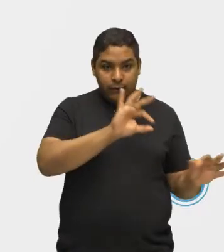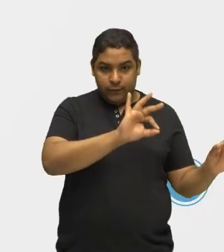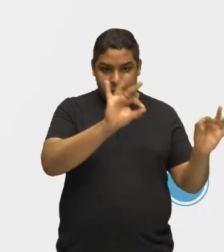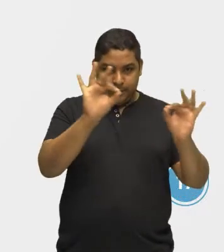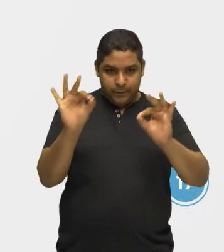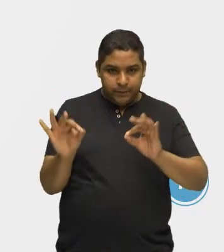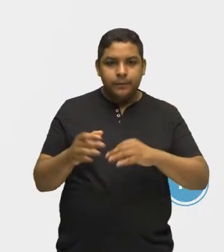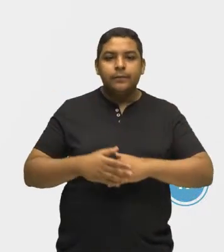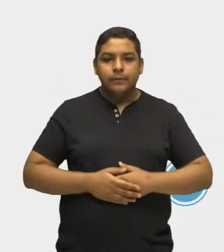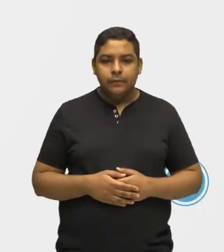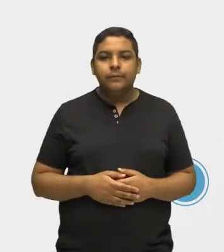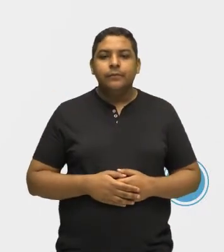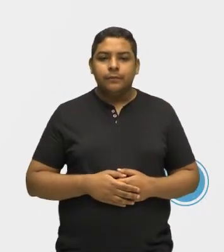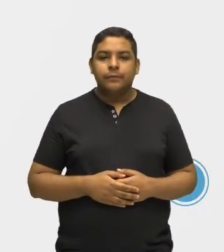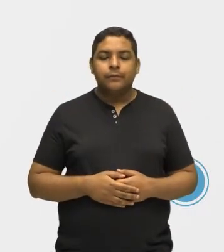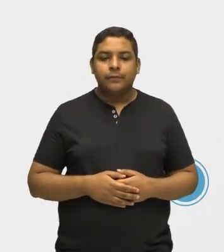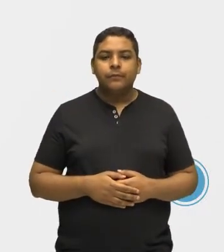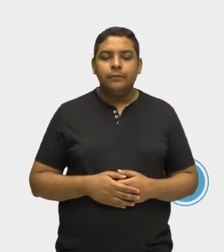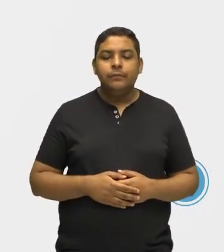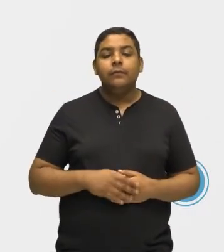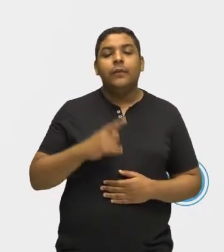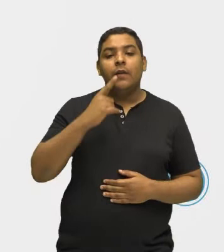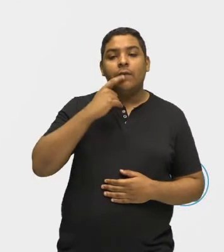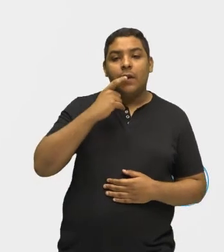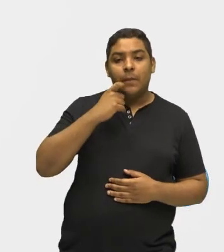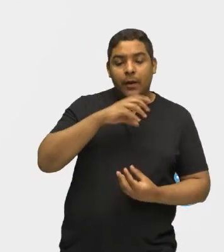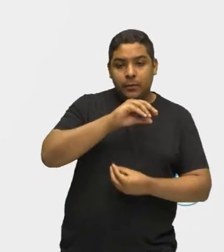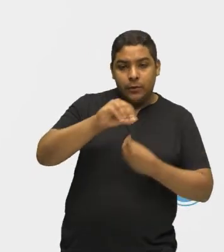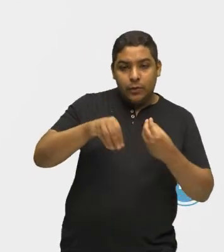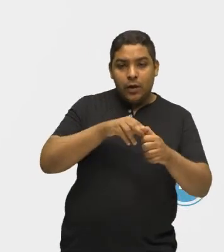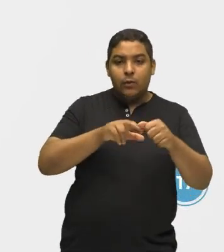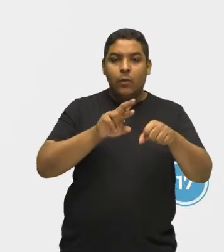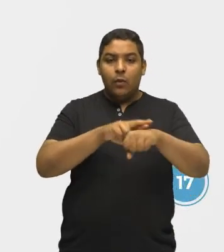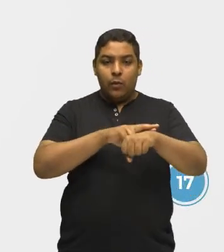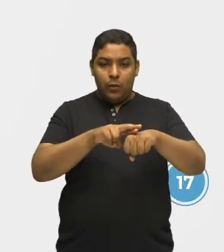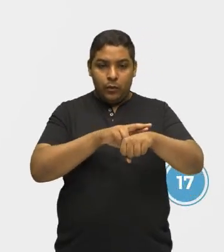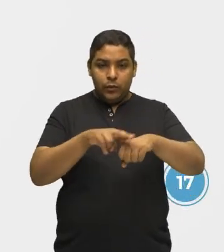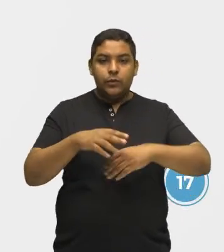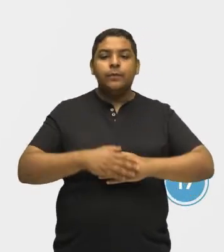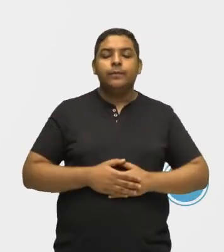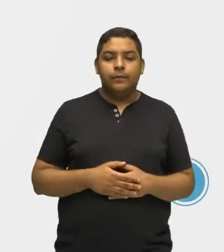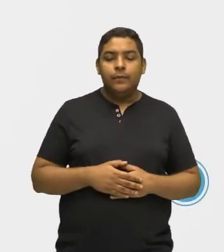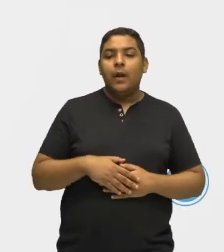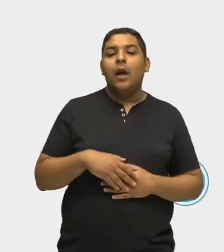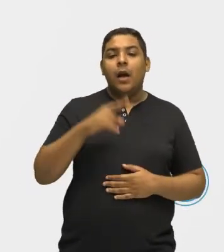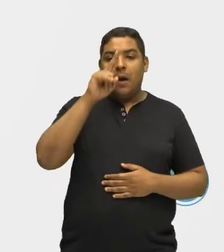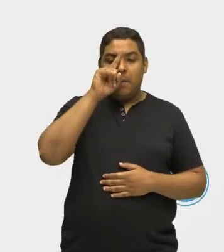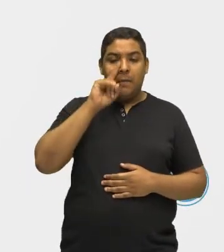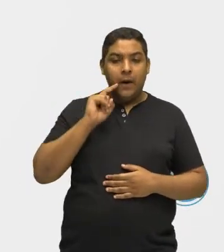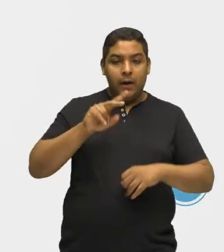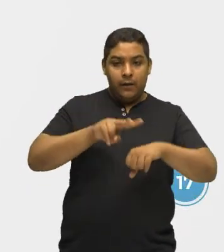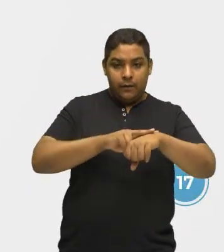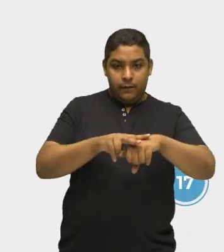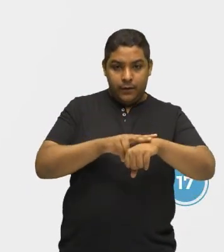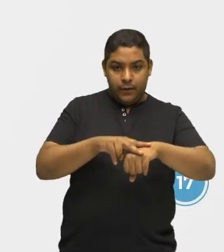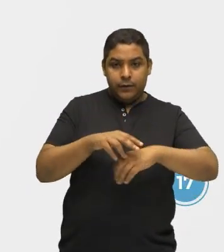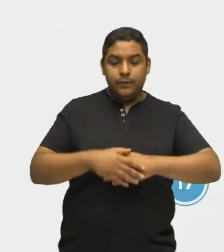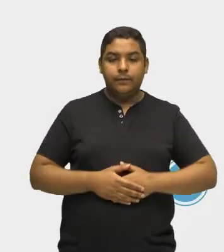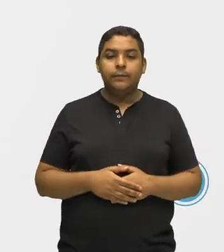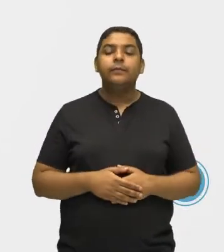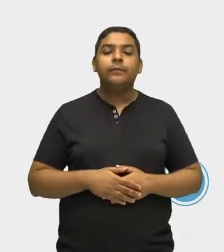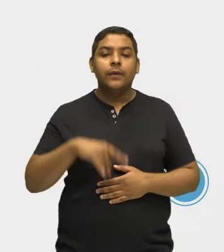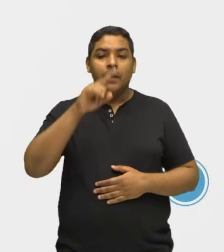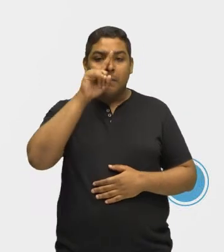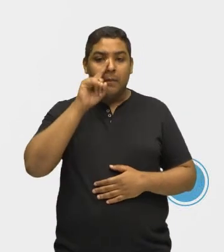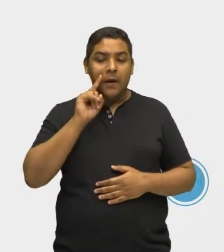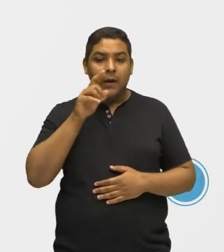arroxeado, que ele é formado pela mistura do vermelho e roxo, amarelo esverdeado, que é a mistura do amarelo e o verde, o amarelo